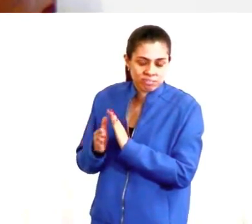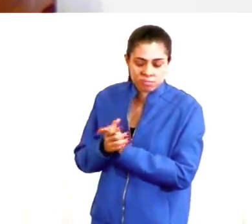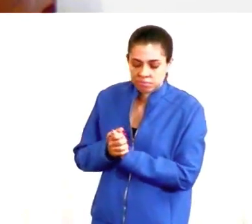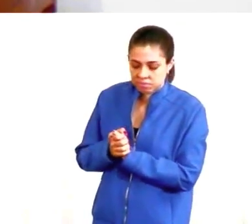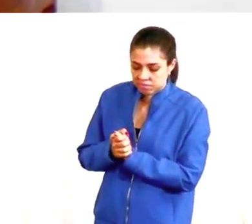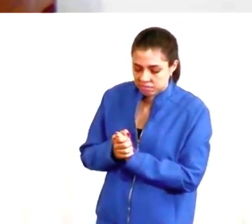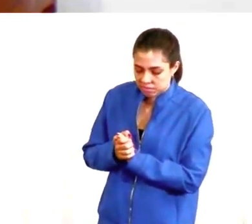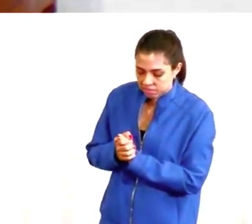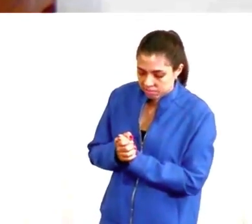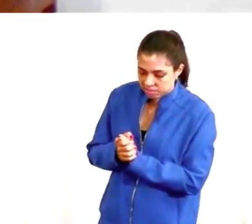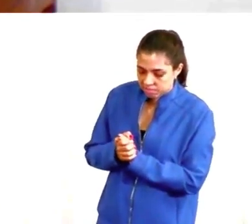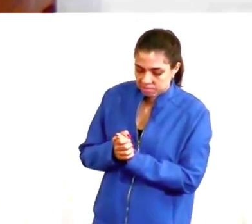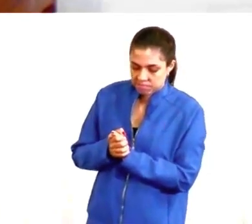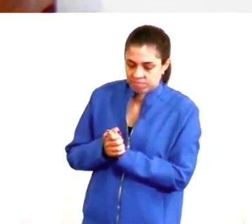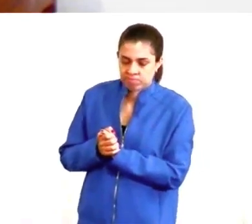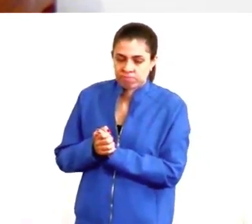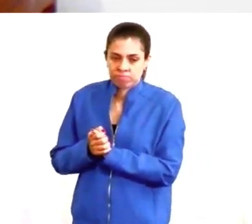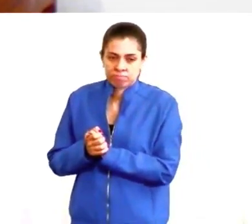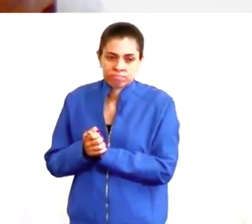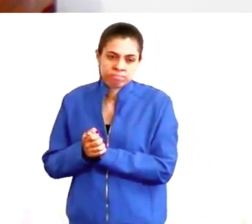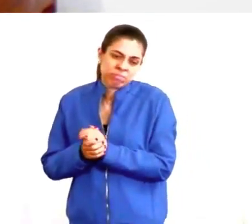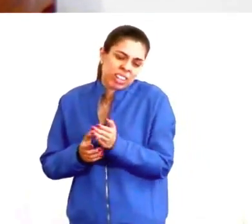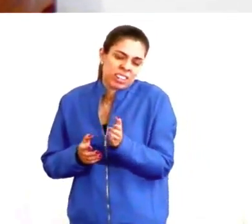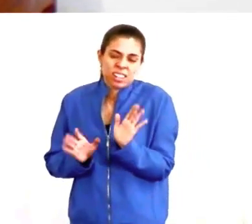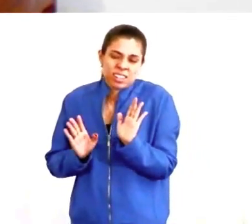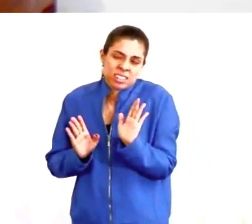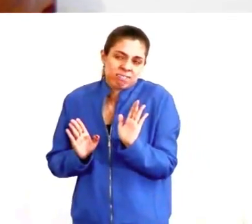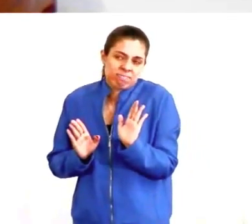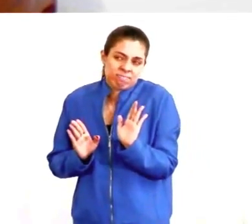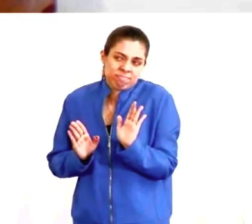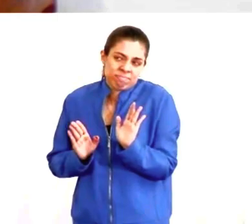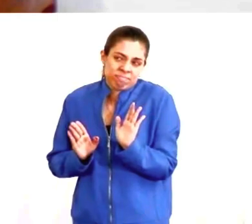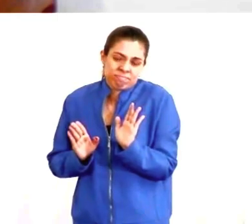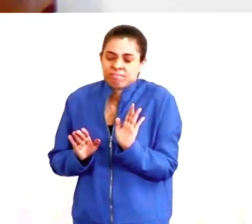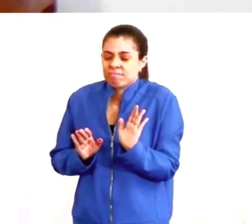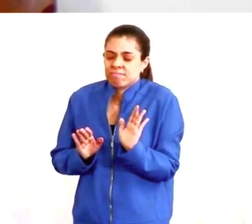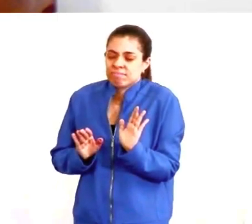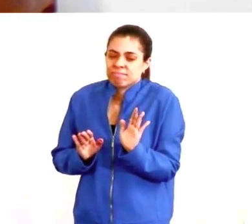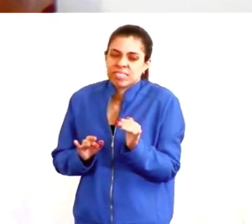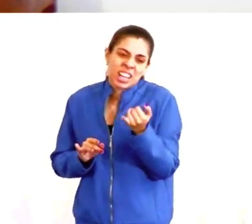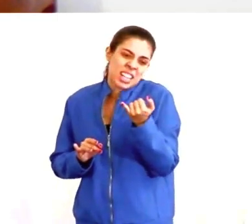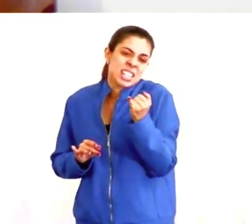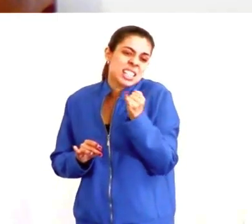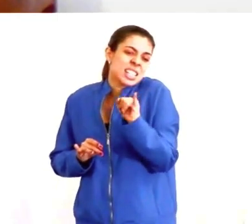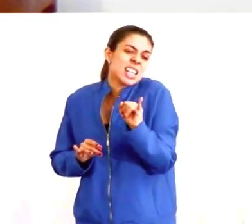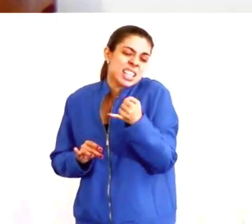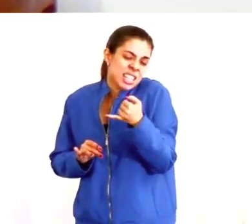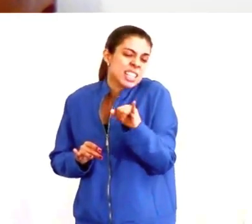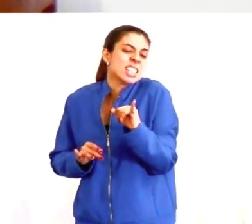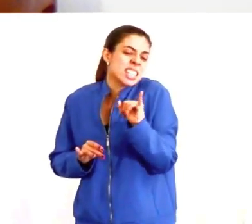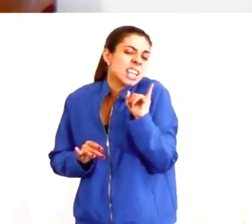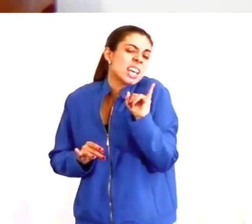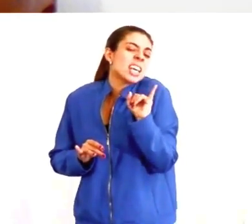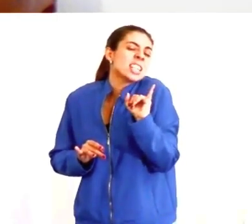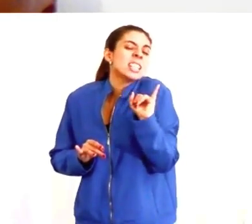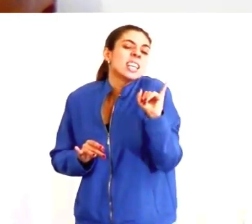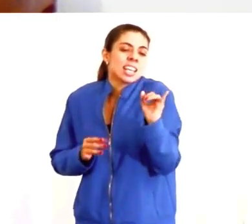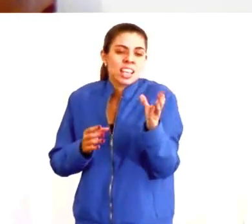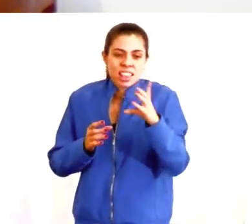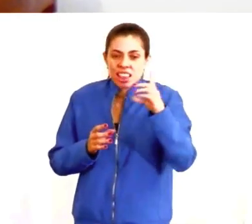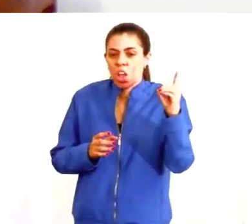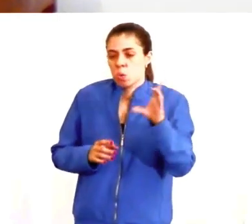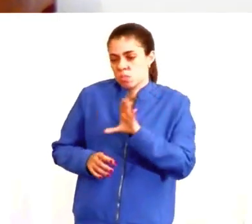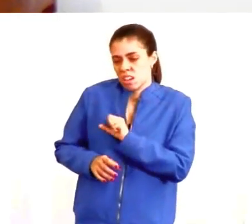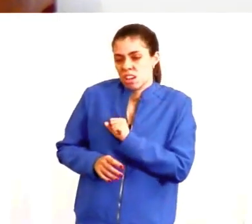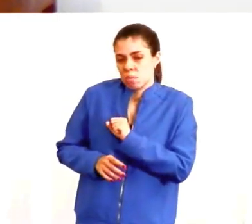lugar, se Deus a amar de verdade, Deus vai alcançá-la por outro meio. E eu recobro sempre